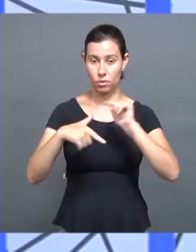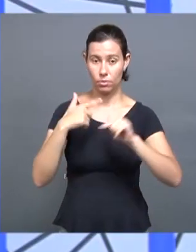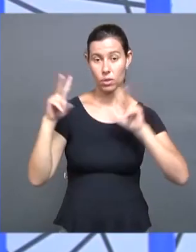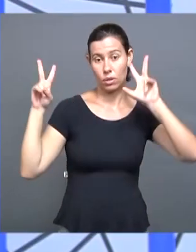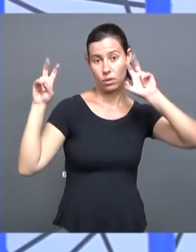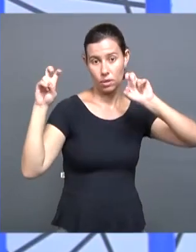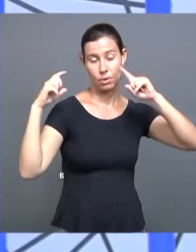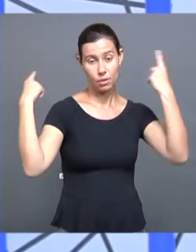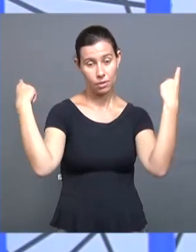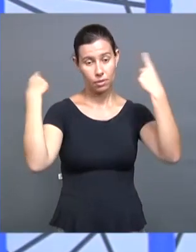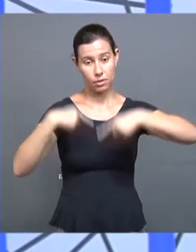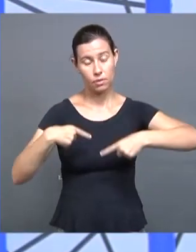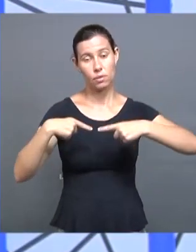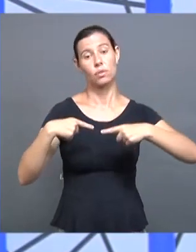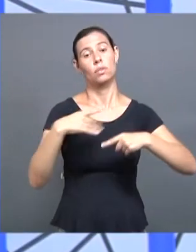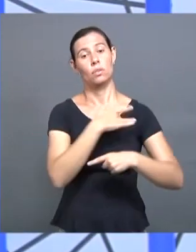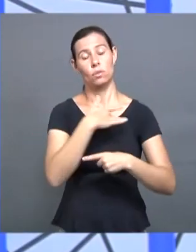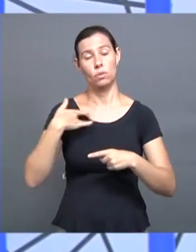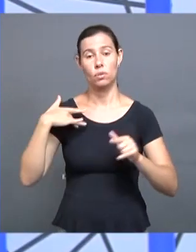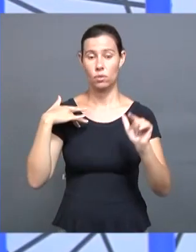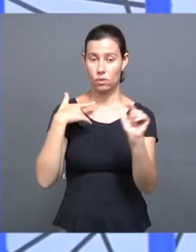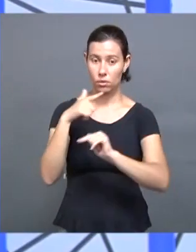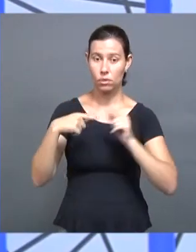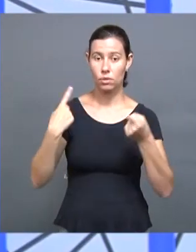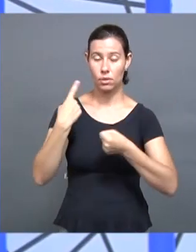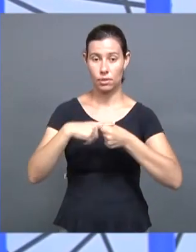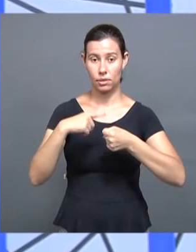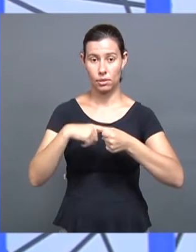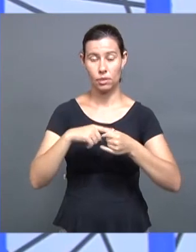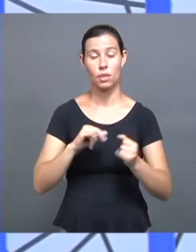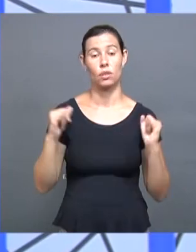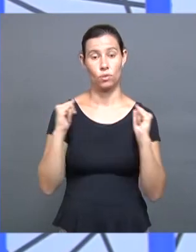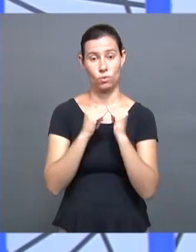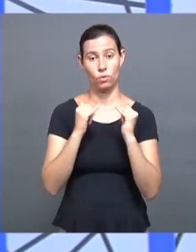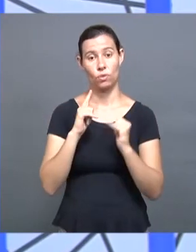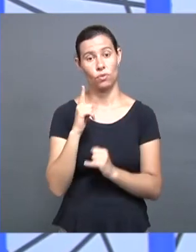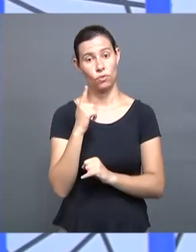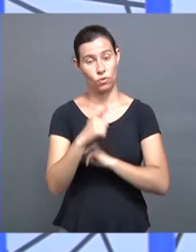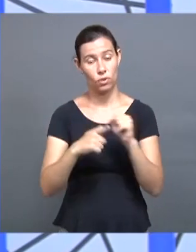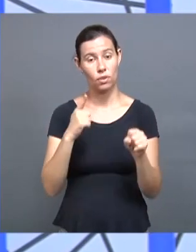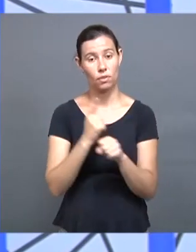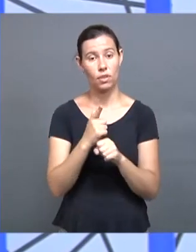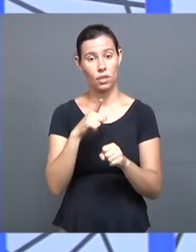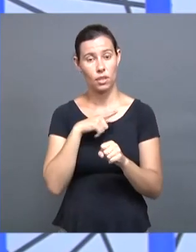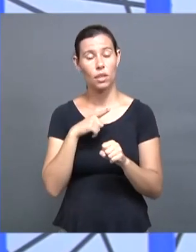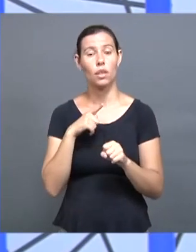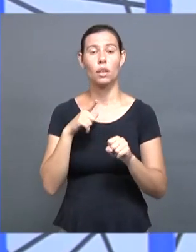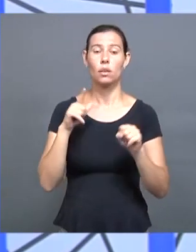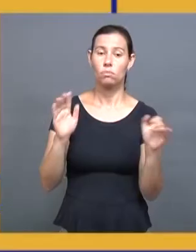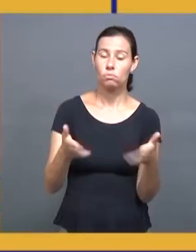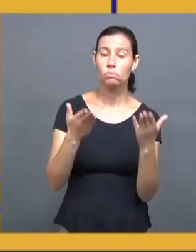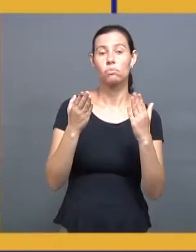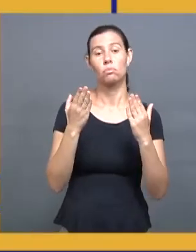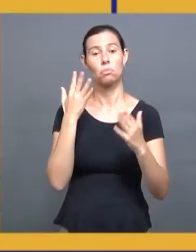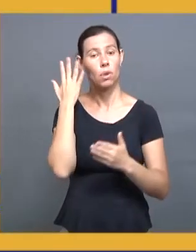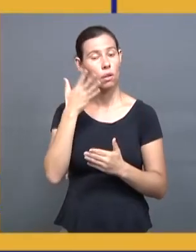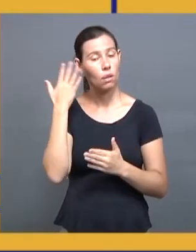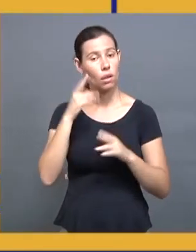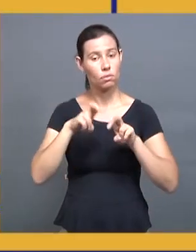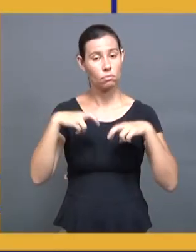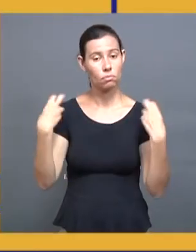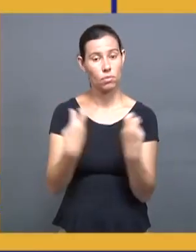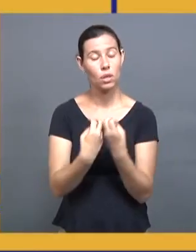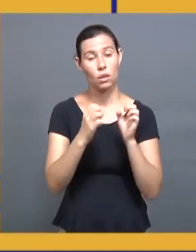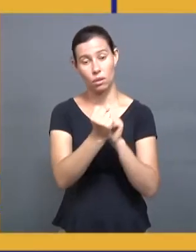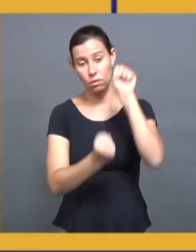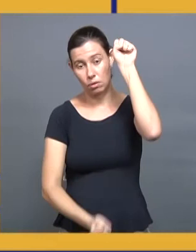Os Desafios da Saúde do Trabalhador e da Cidade. O Instituto de Geografia da UFO promove palestras, mesas redondas e apresentações de